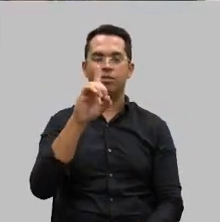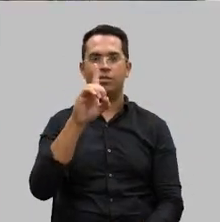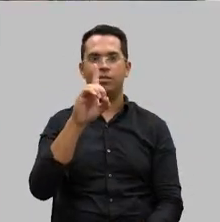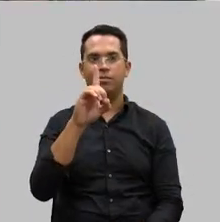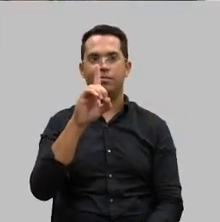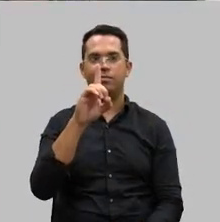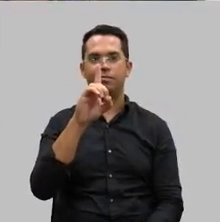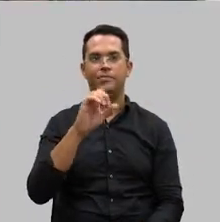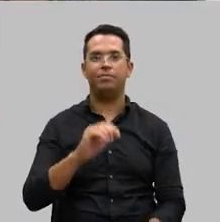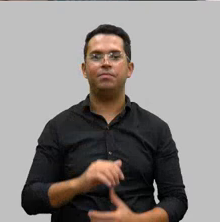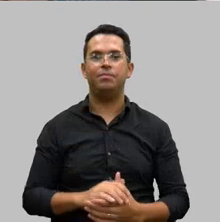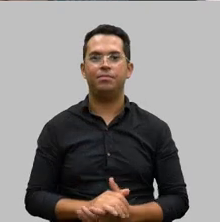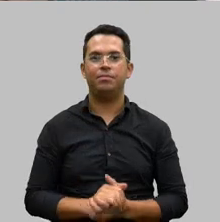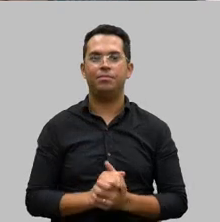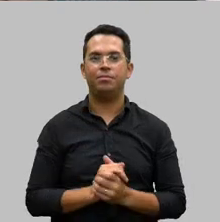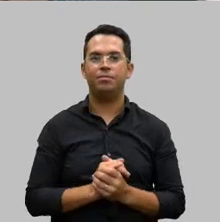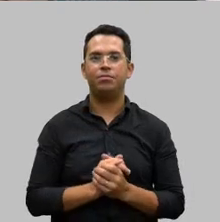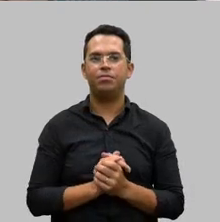que